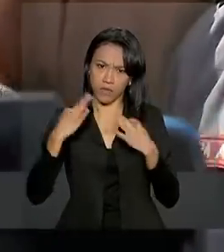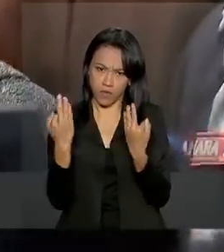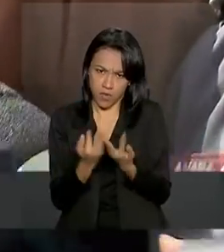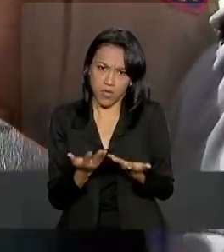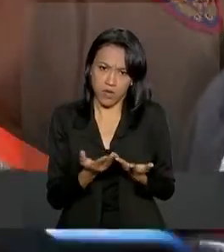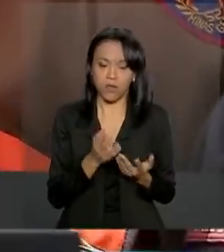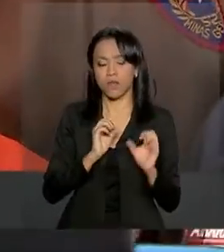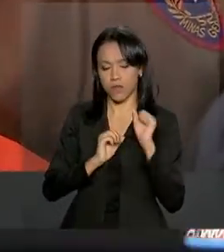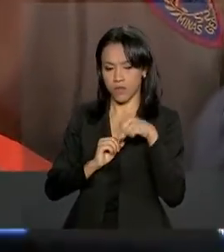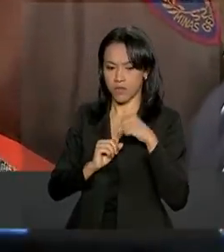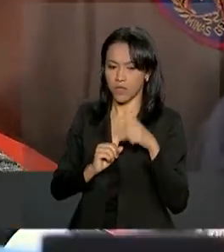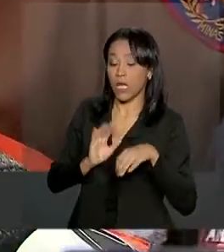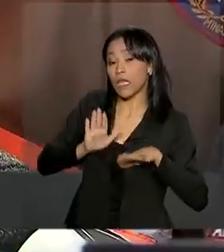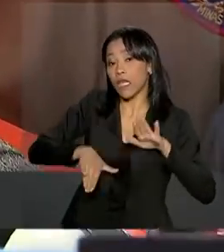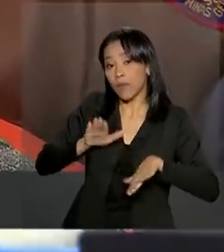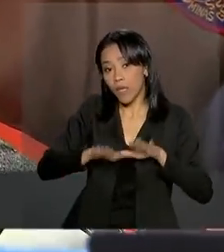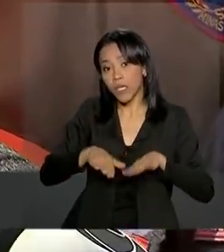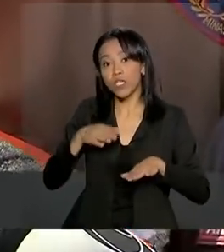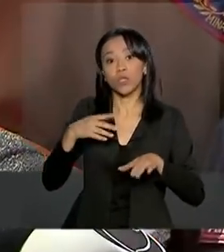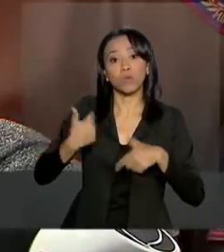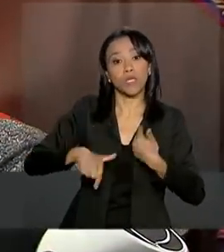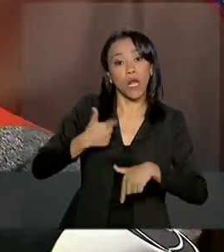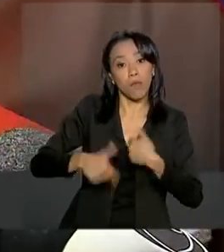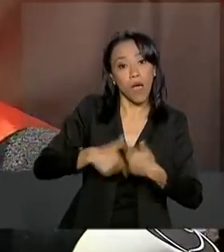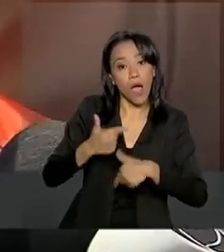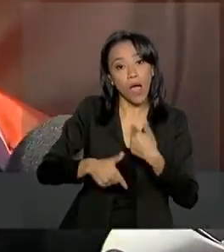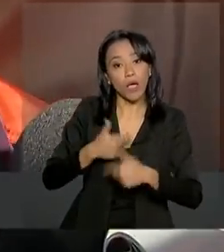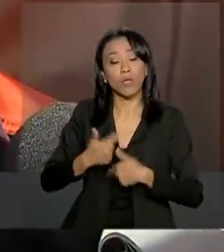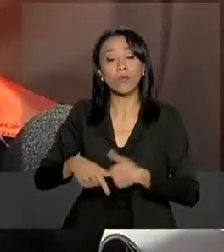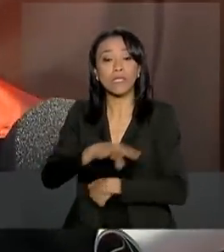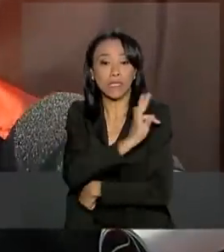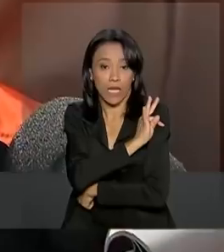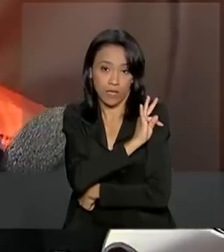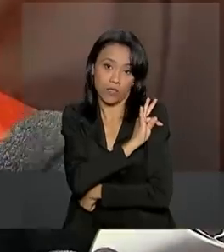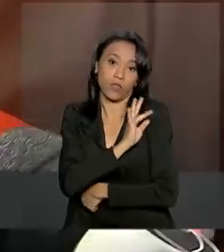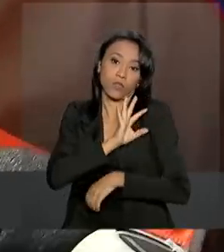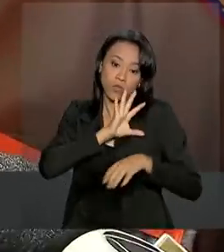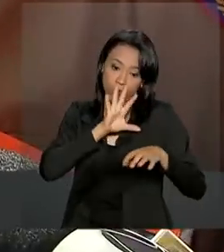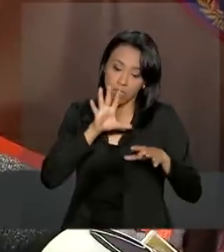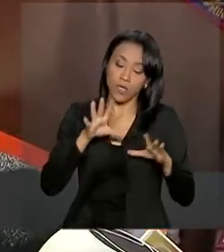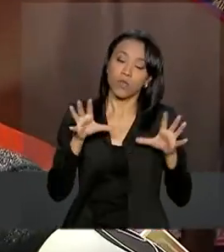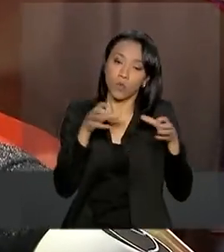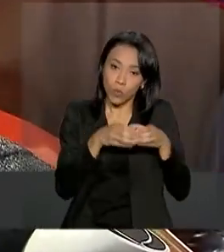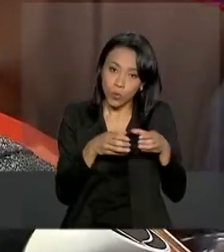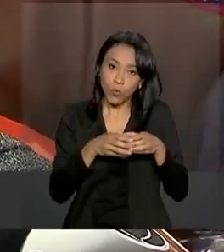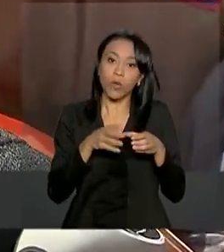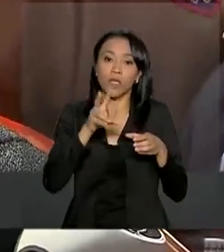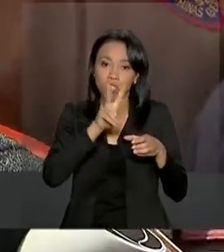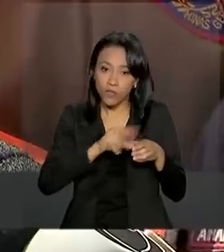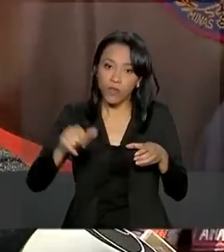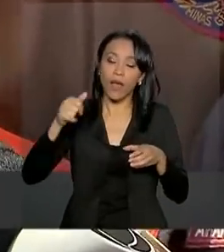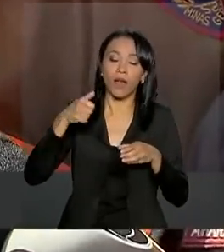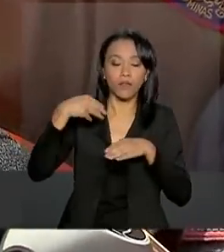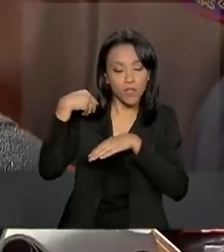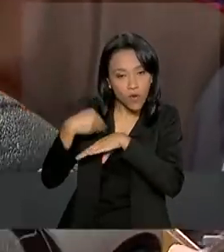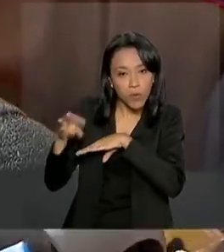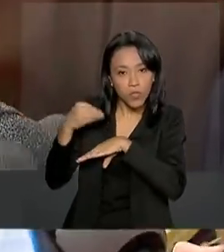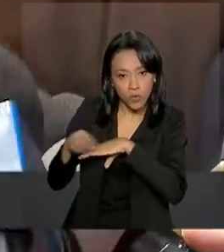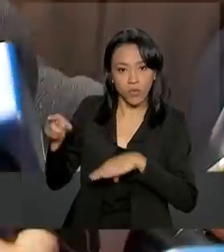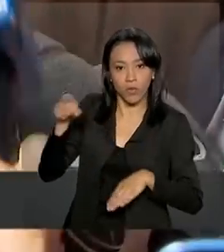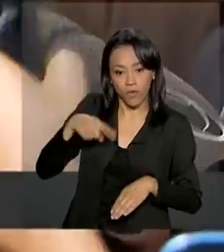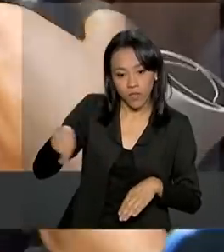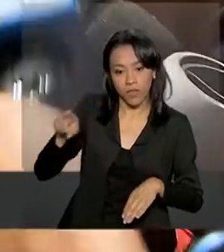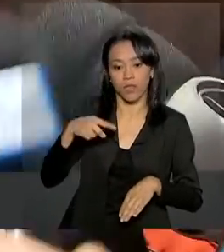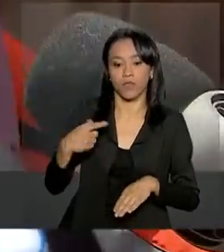esperando. Sim. Depende de um trabalho técnico, de uma assessoria técnica, e assim que tiver restabelecido, a gente vai passar esse tempo para vocês.